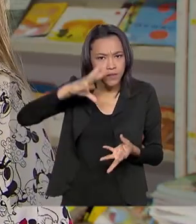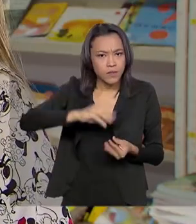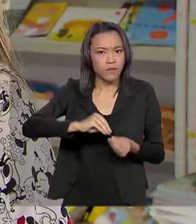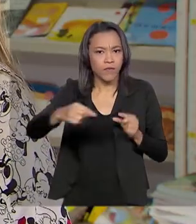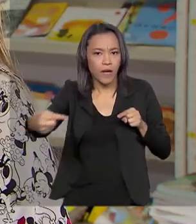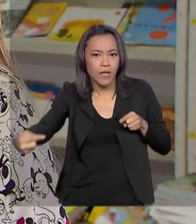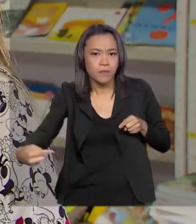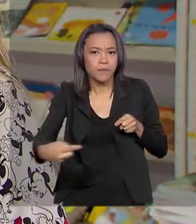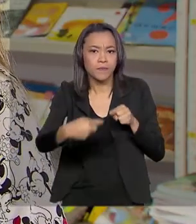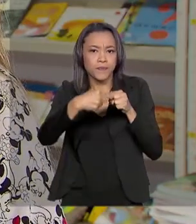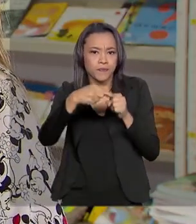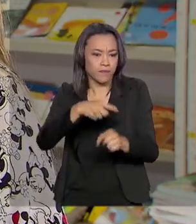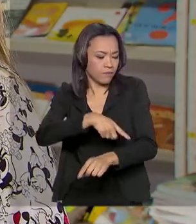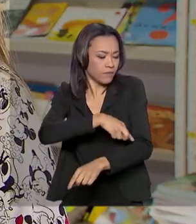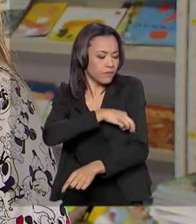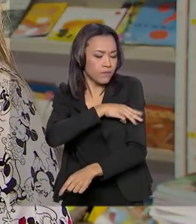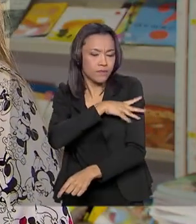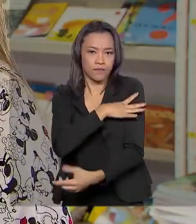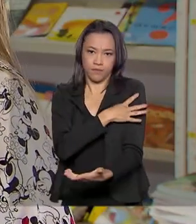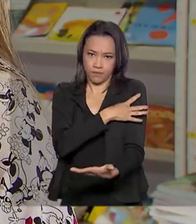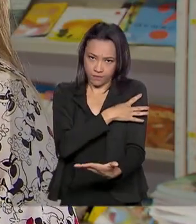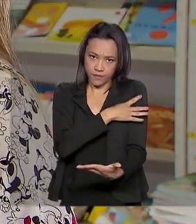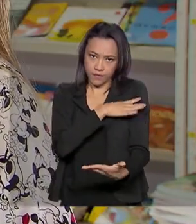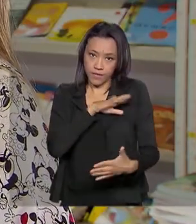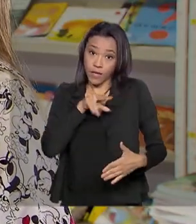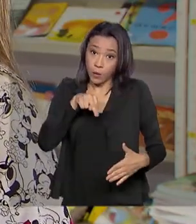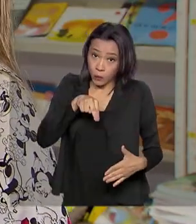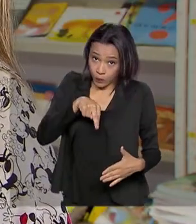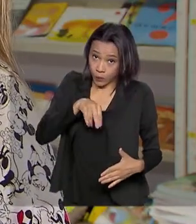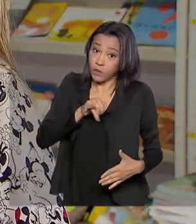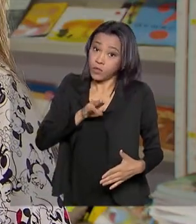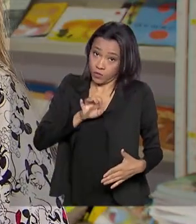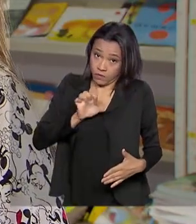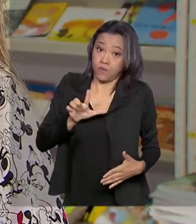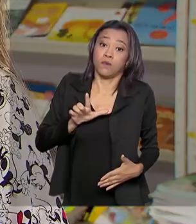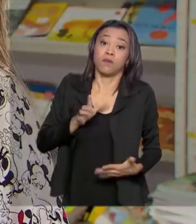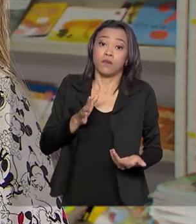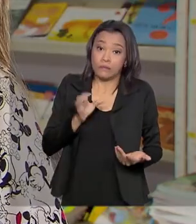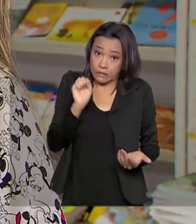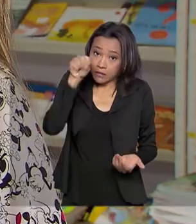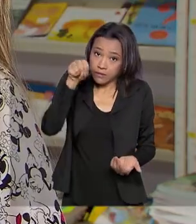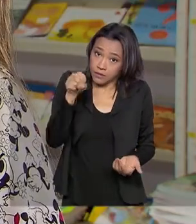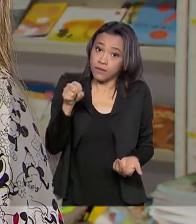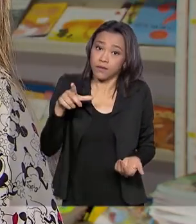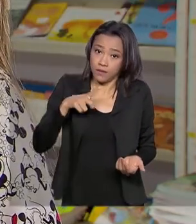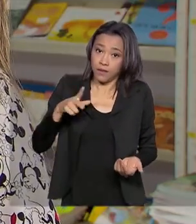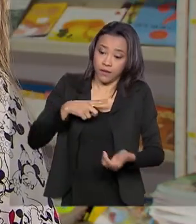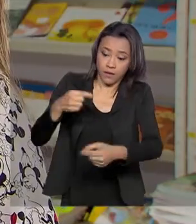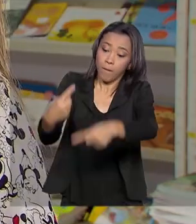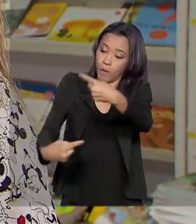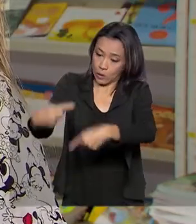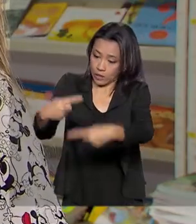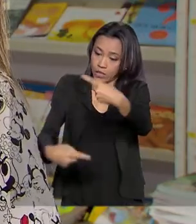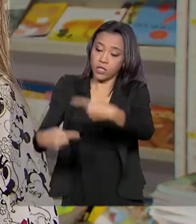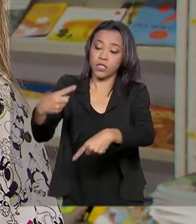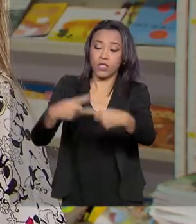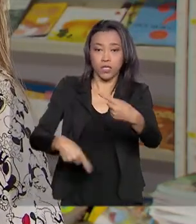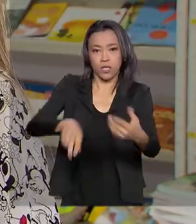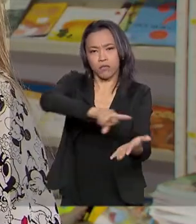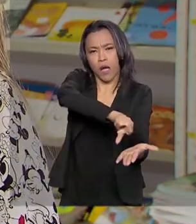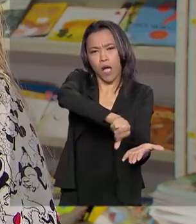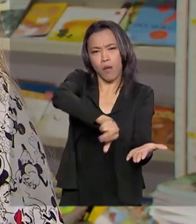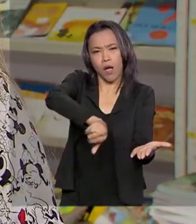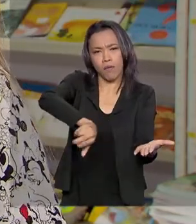que está matriculada. Então, é fundamental, sim, que existam políticas, ações,